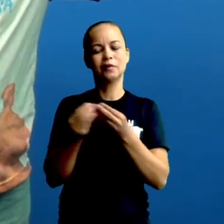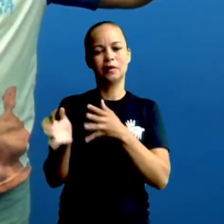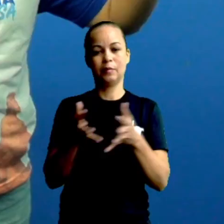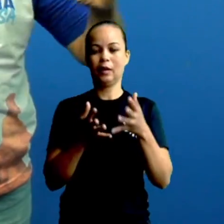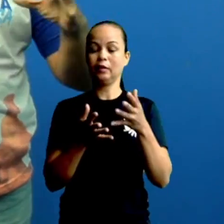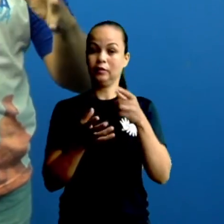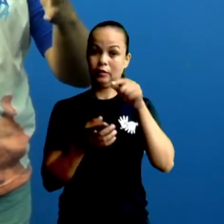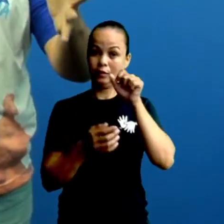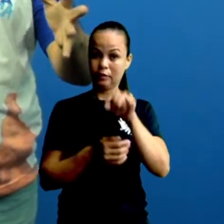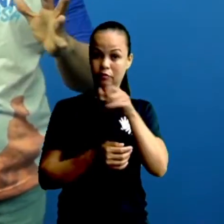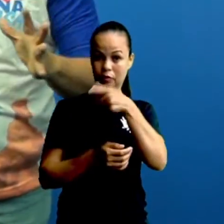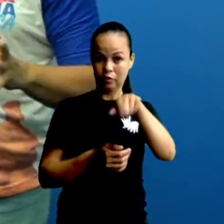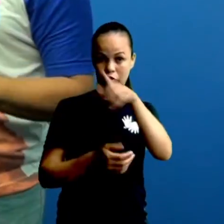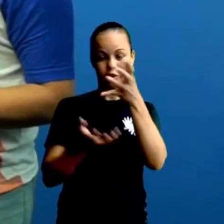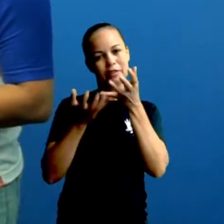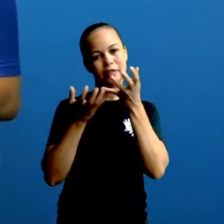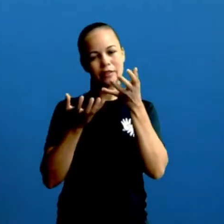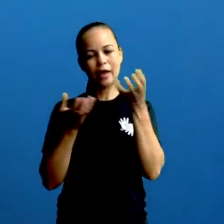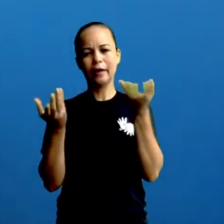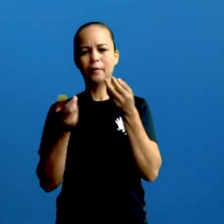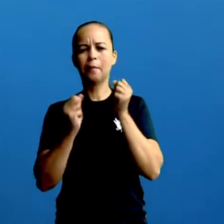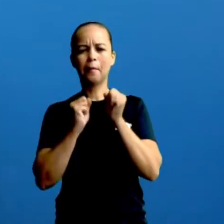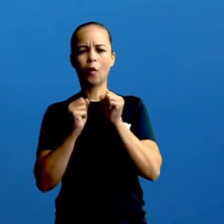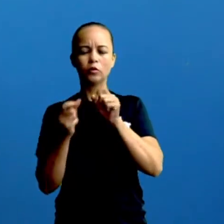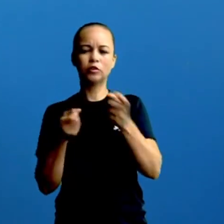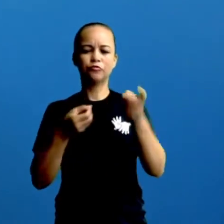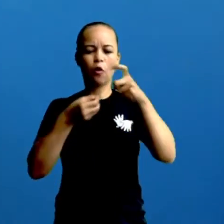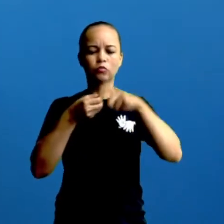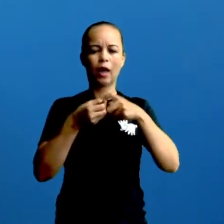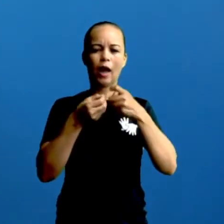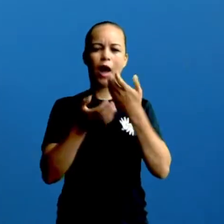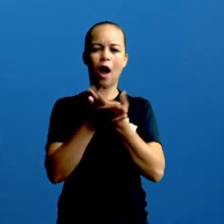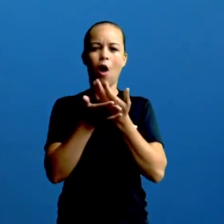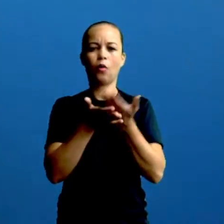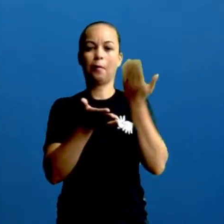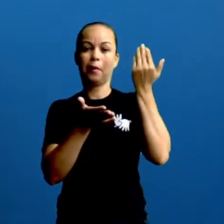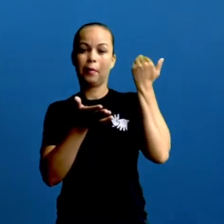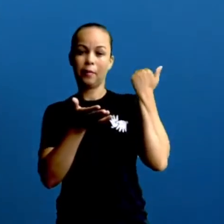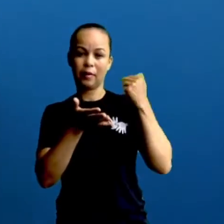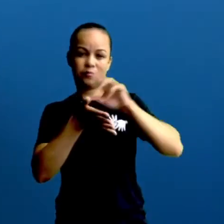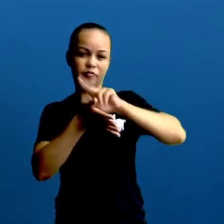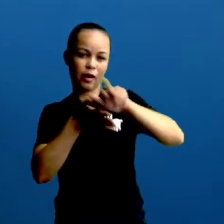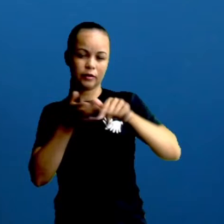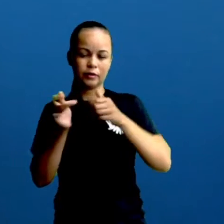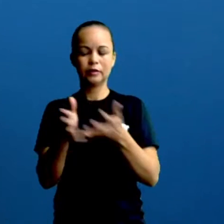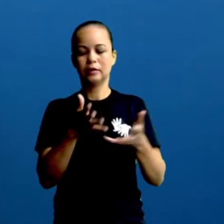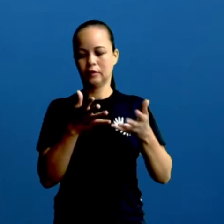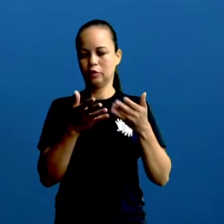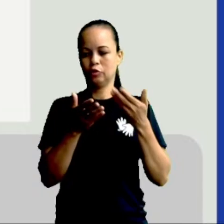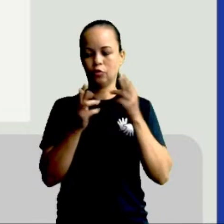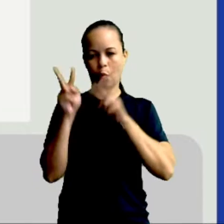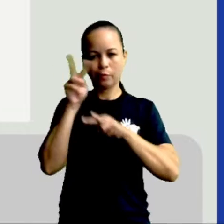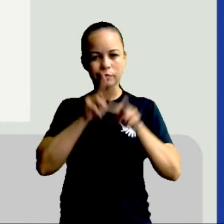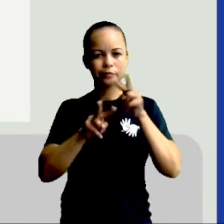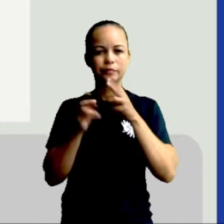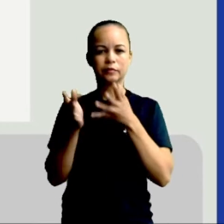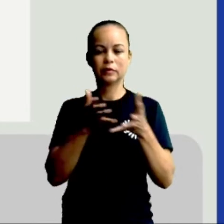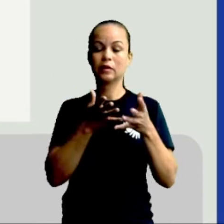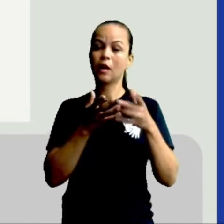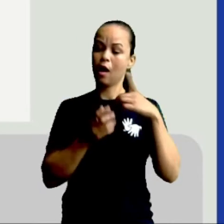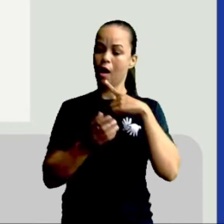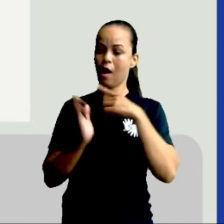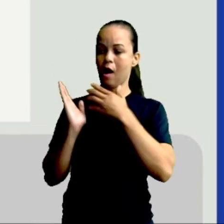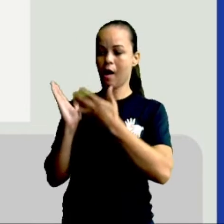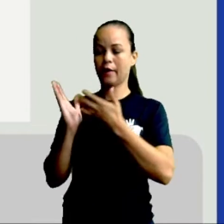aulas anteriores e rememorar essas informações. Tudo surgiu a partir de quem? Das algas verdes. Aí surgiu uma característica que